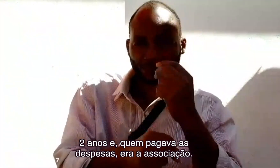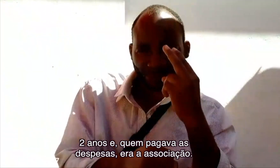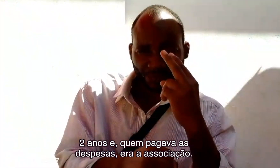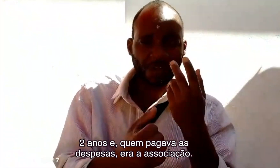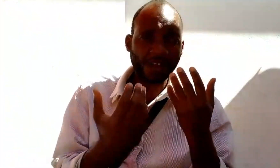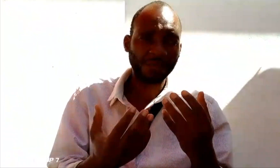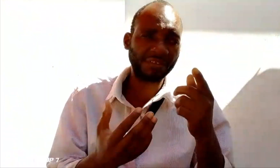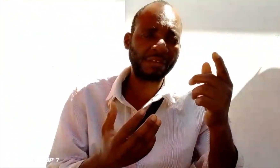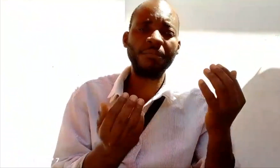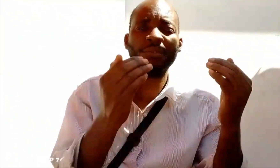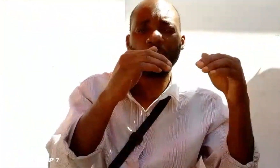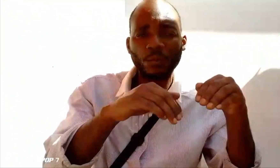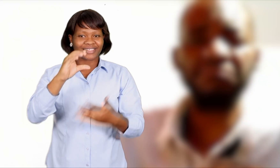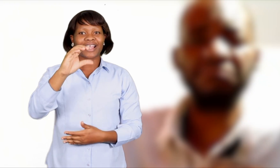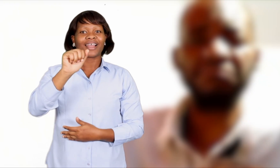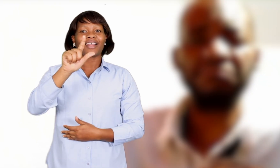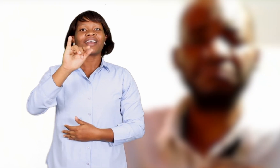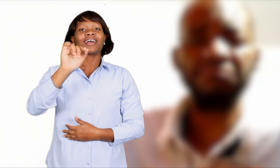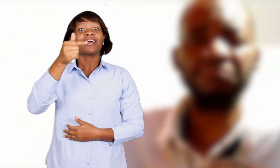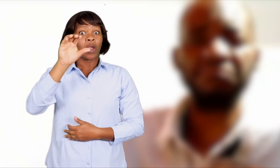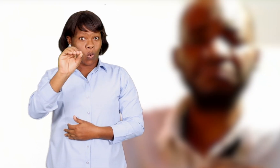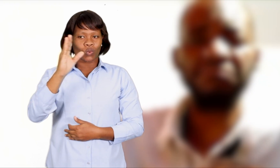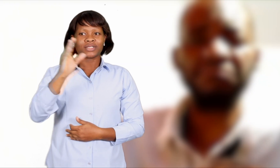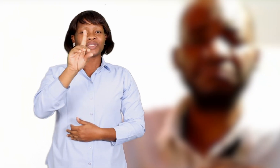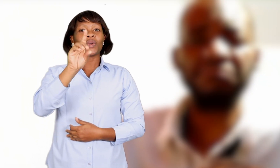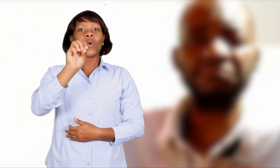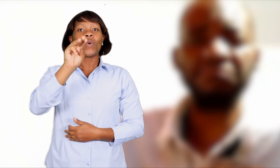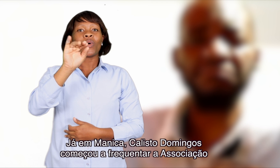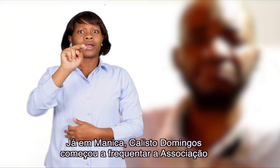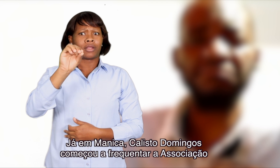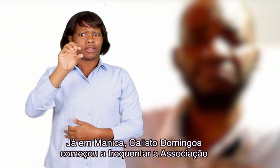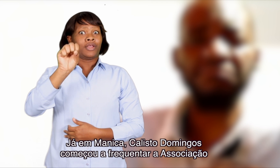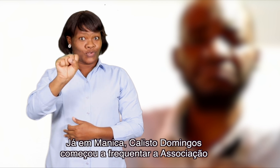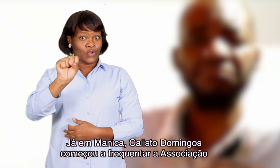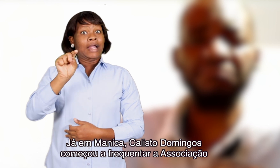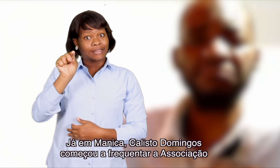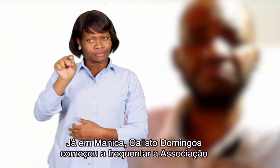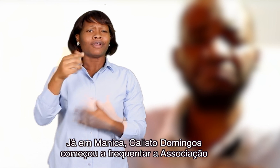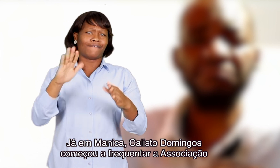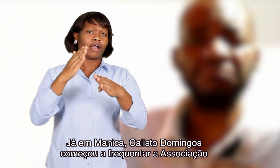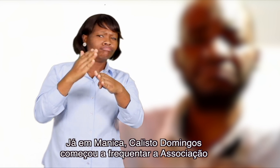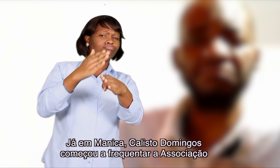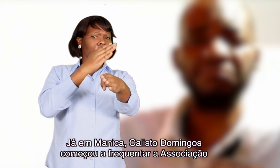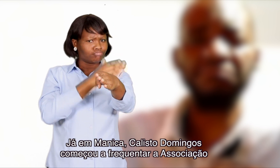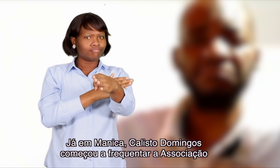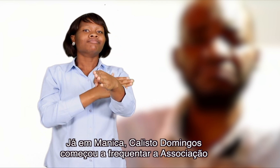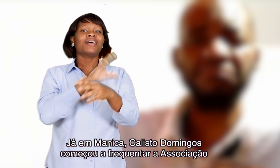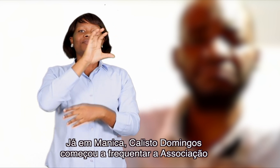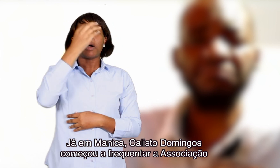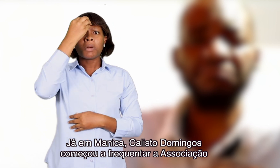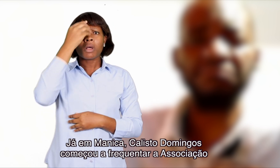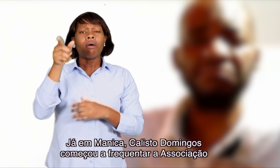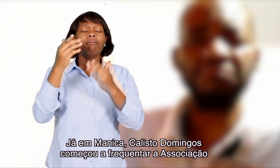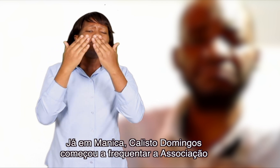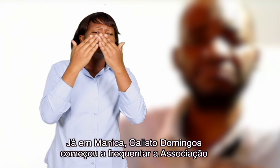despesas era a associação. Já em Manica, Calixto Domingos